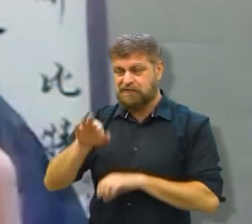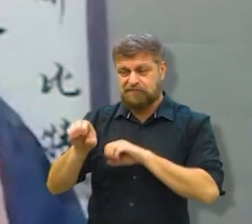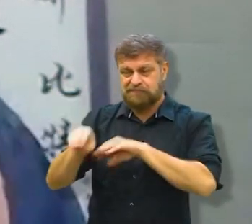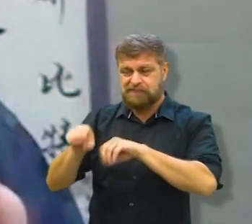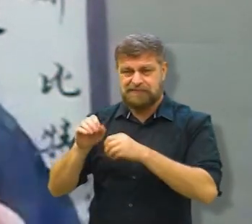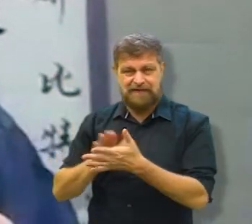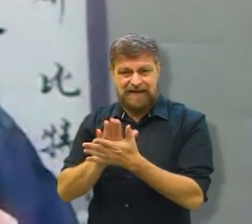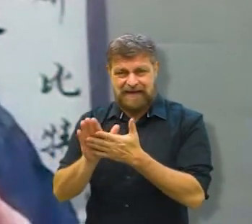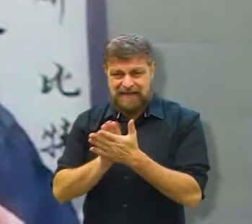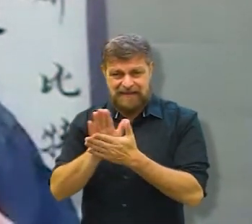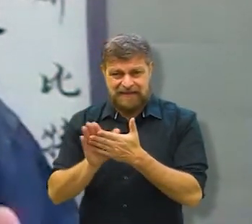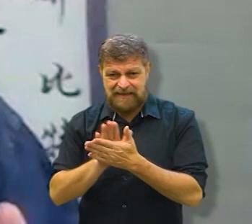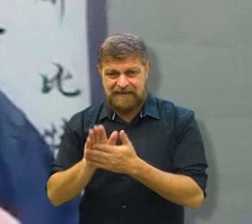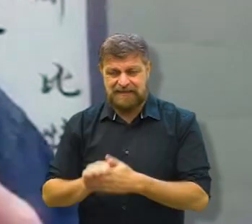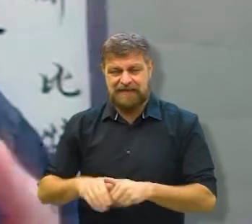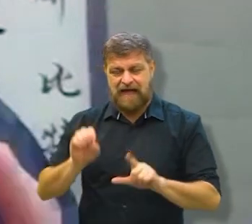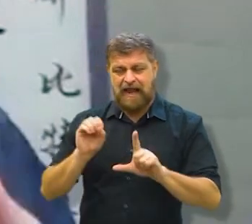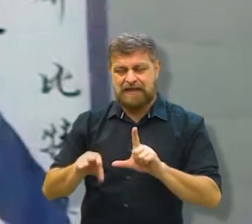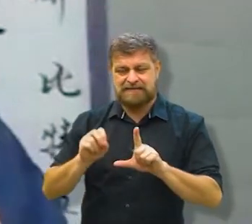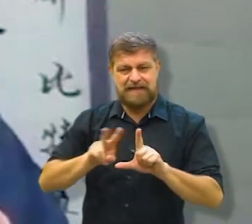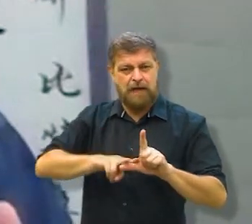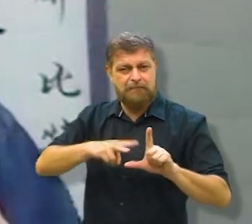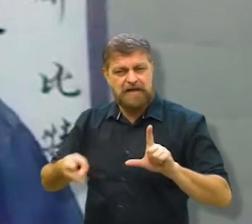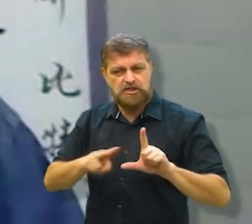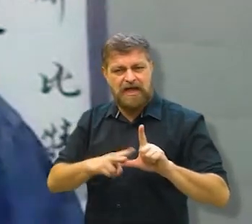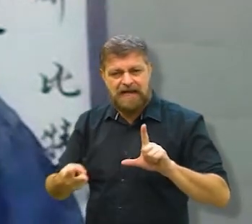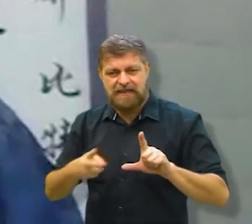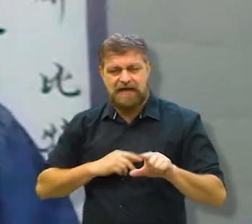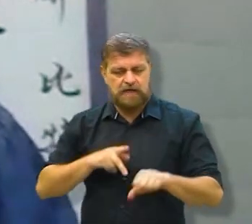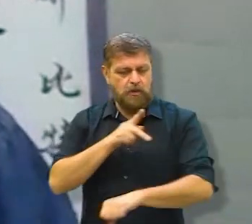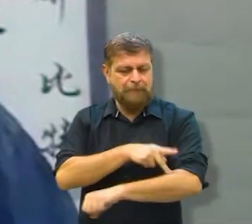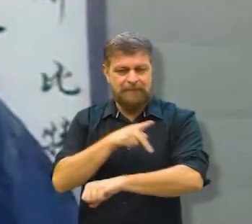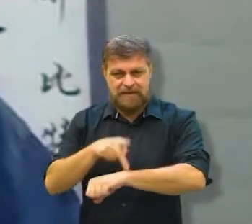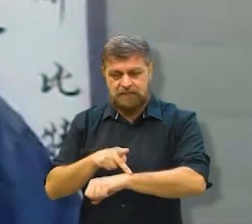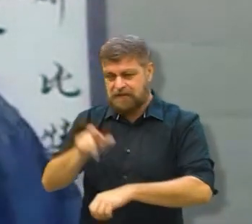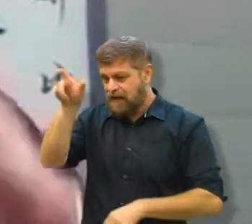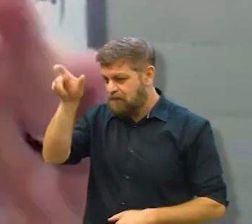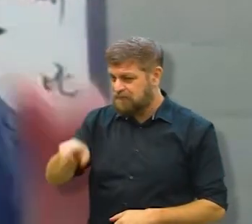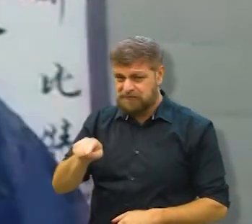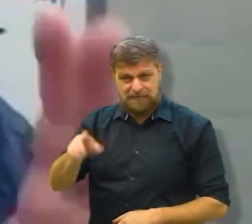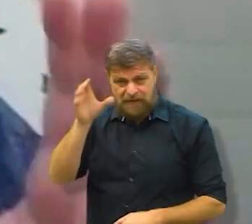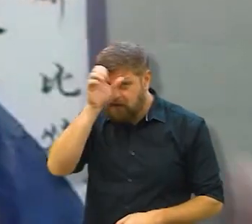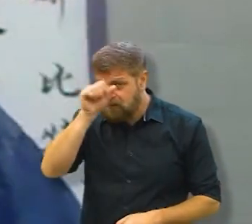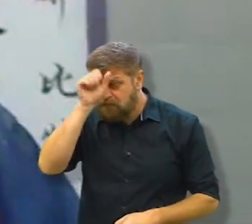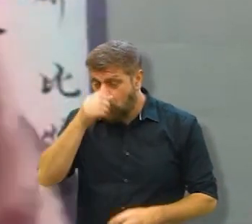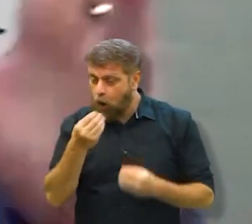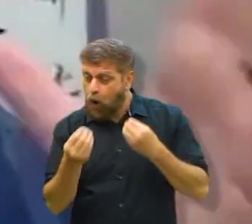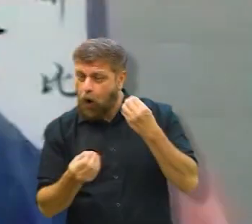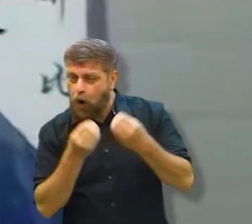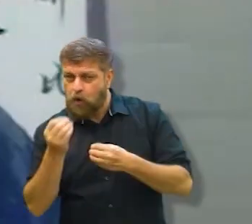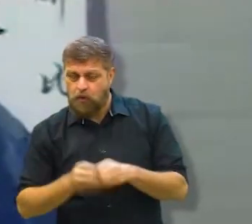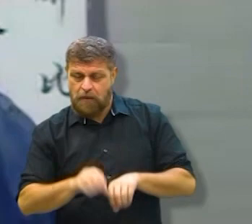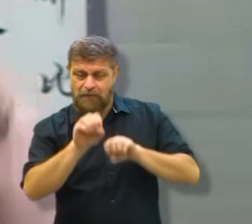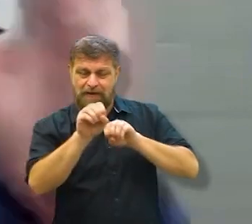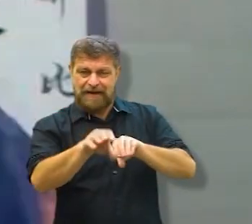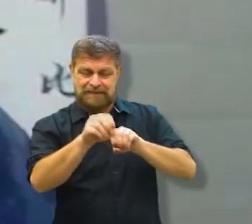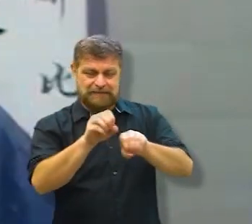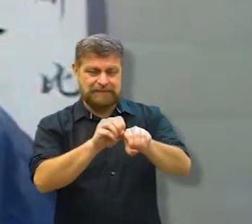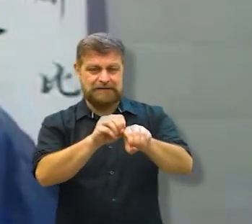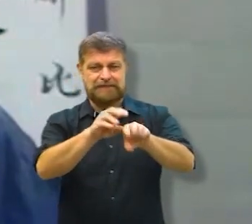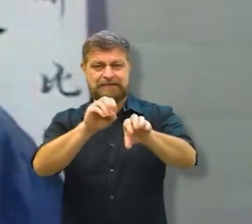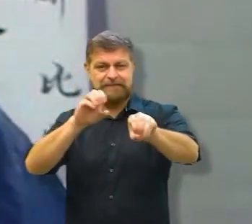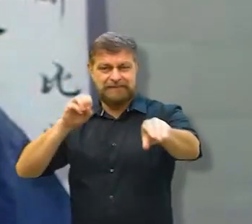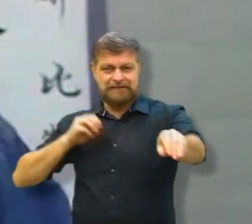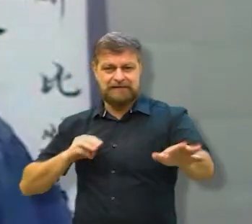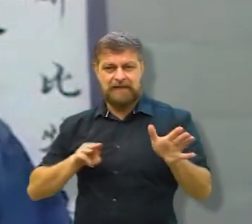formação. Quem fez licenciatura, quem fez bacharelado, quem fez pedagogia, não aprendeu a dar aula